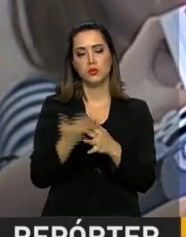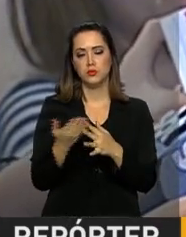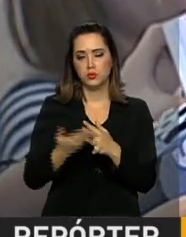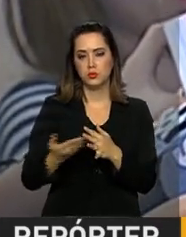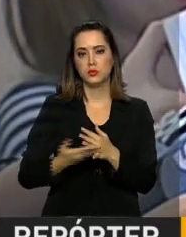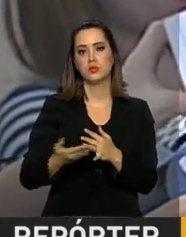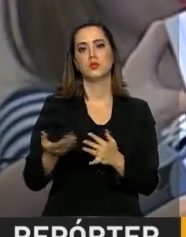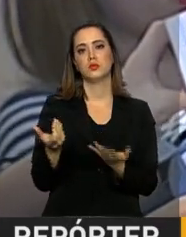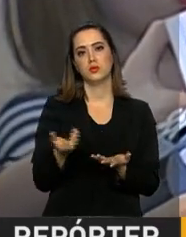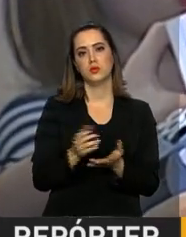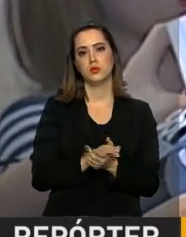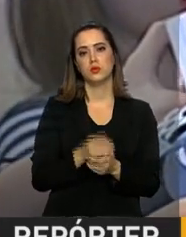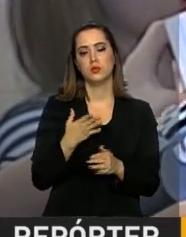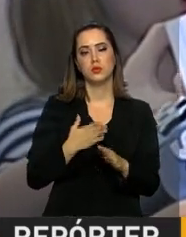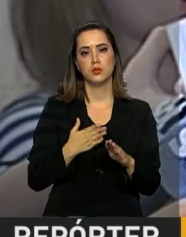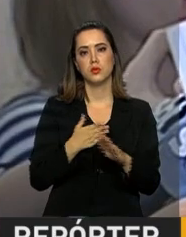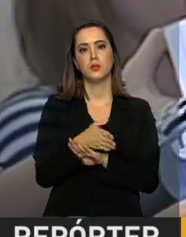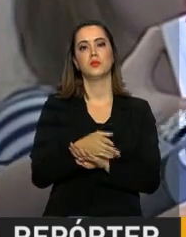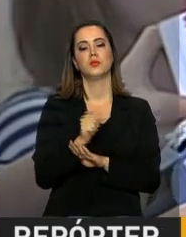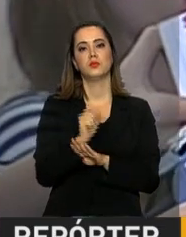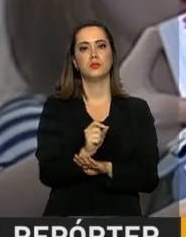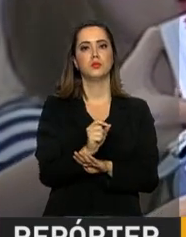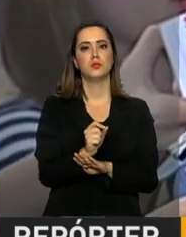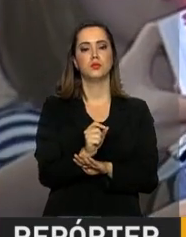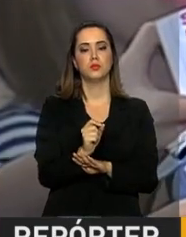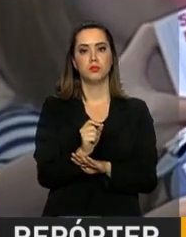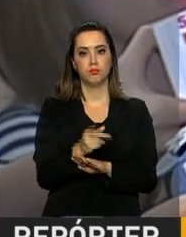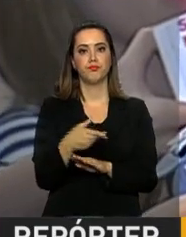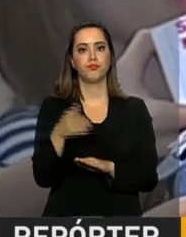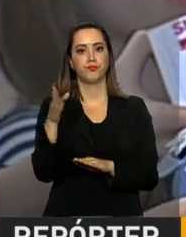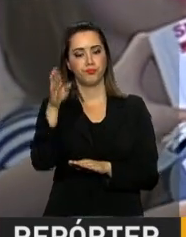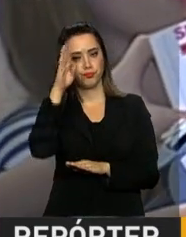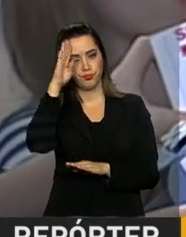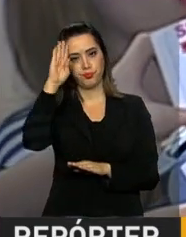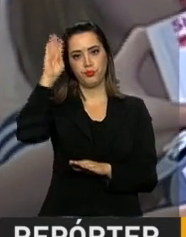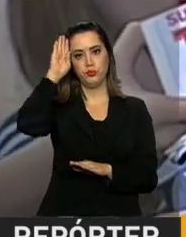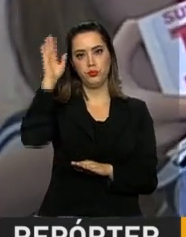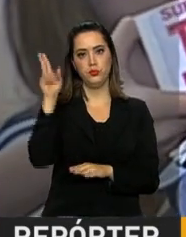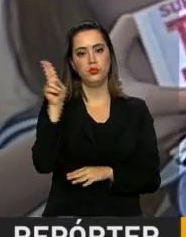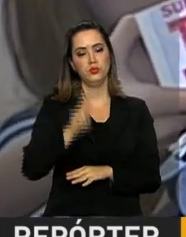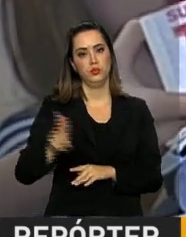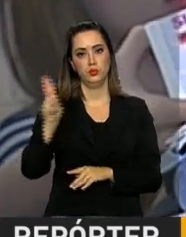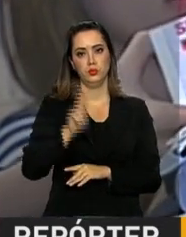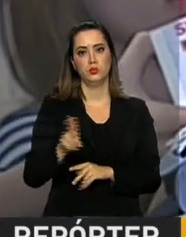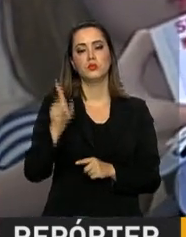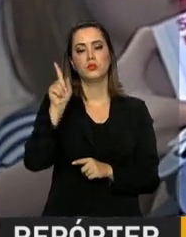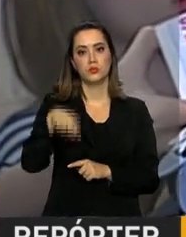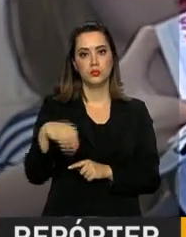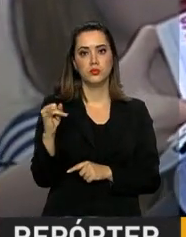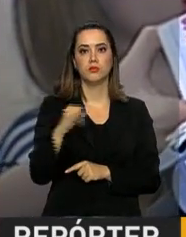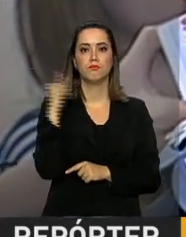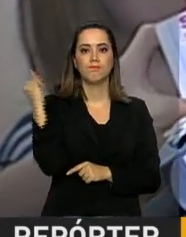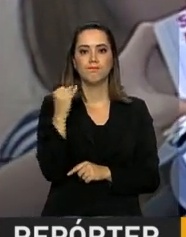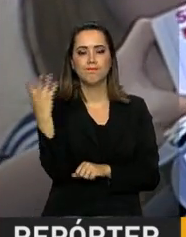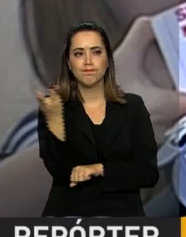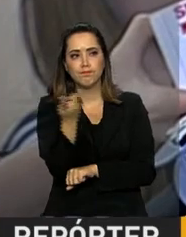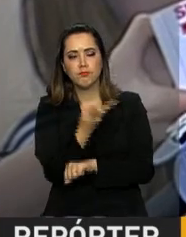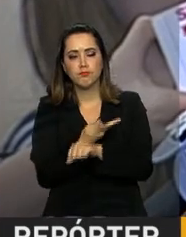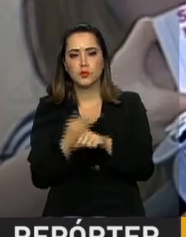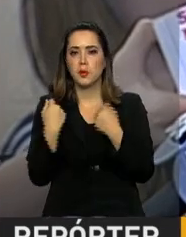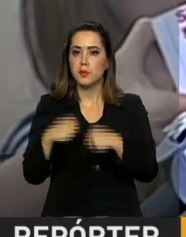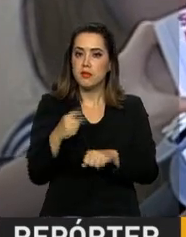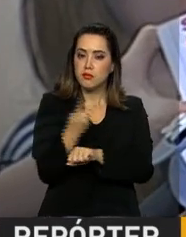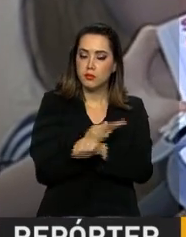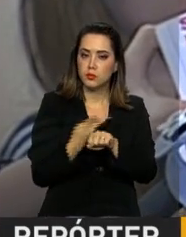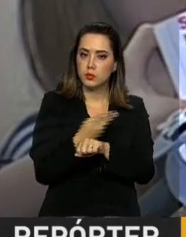eles possam ingressar na universidade. Eu acho que é uma medida importante que tem que ser perseguida